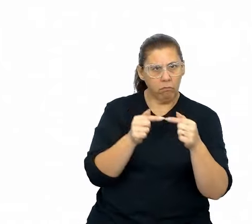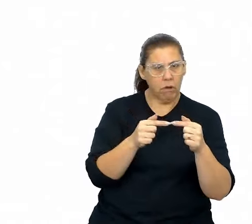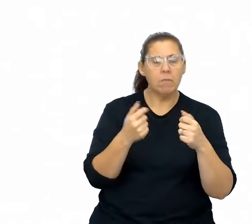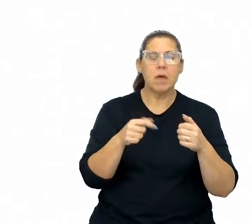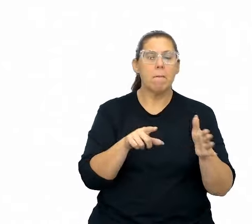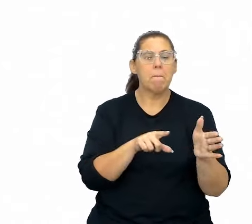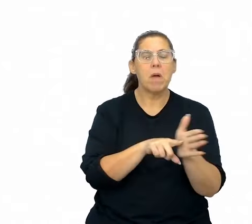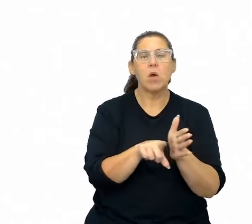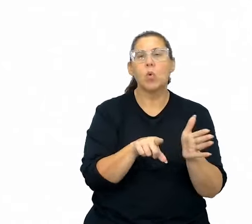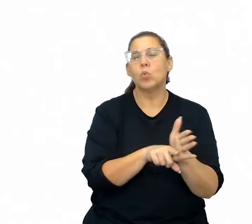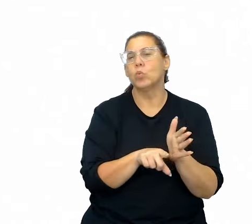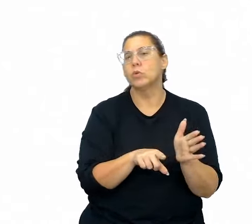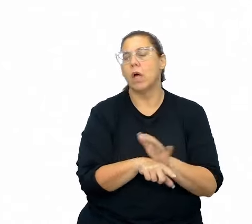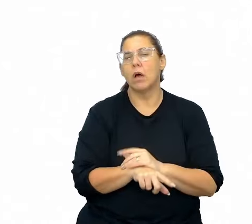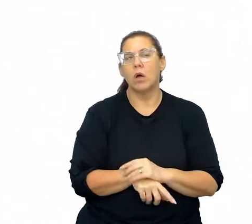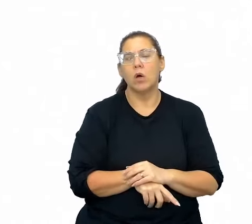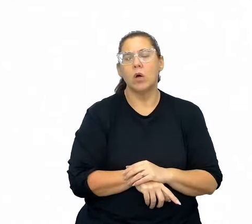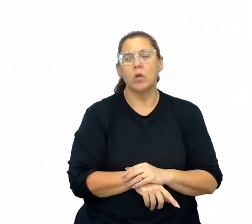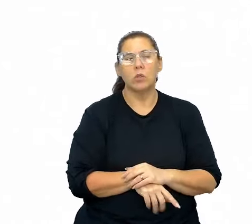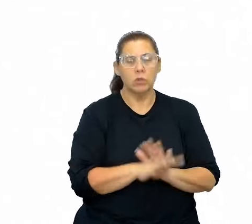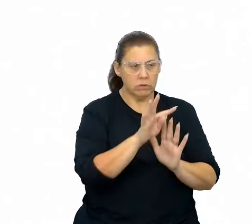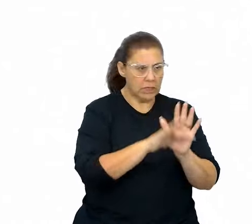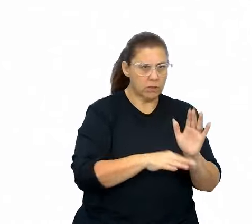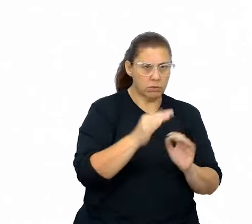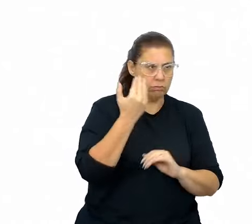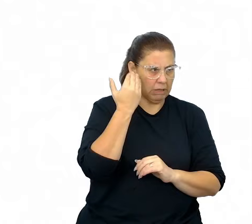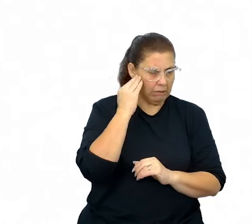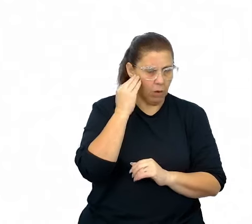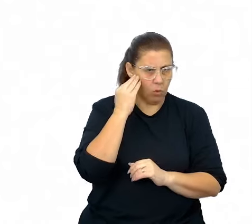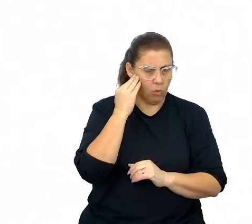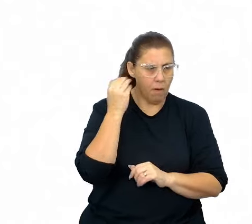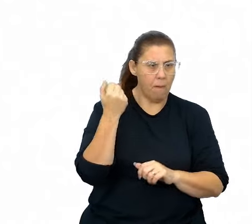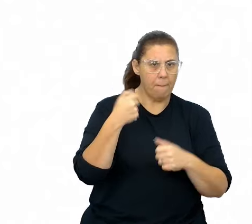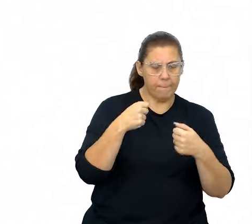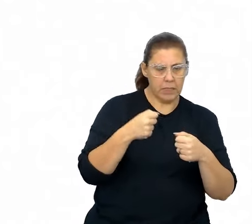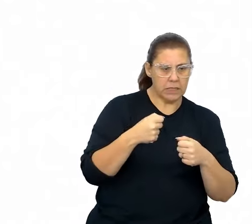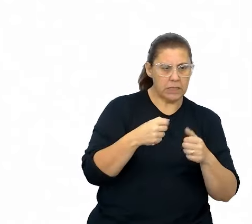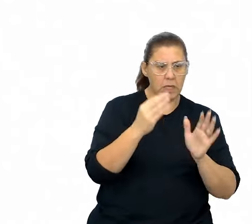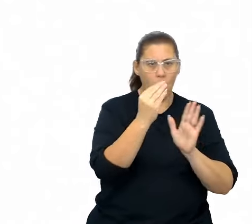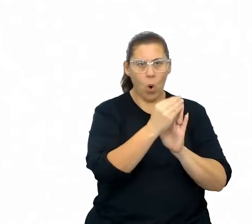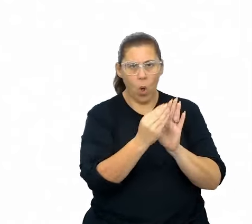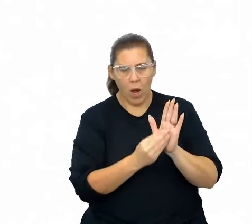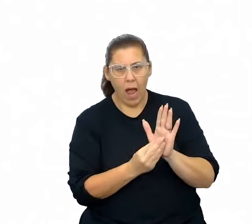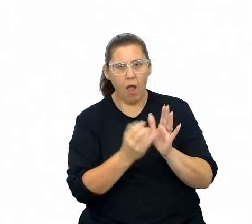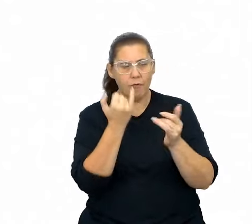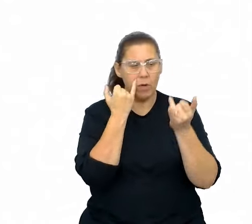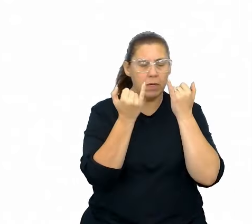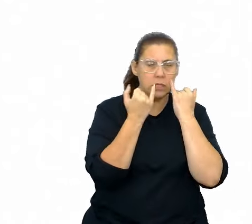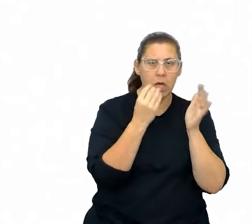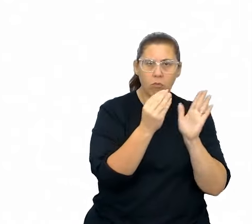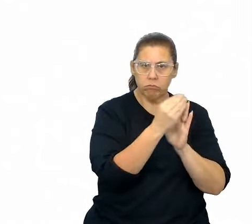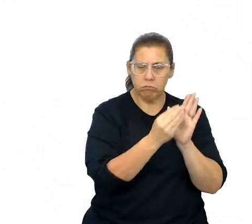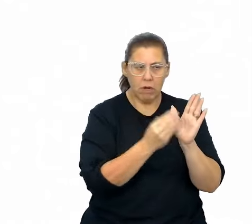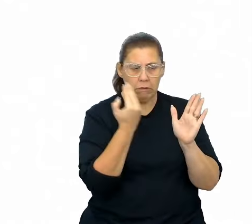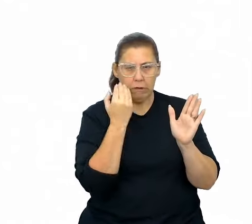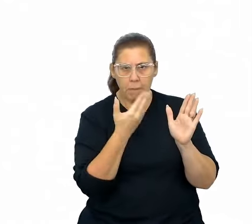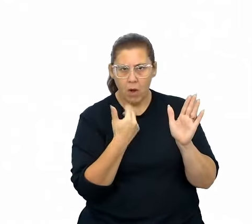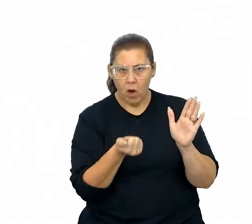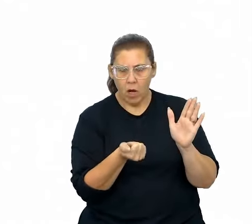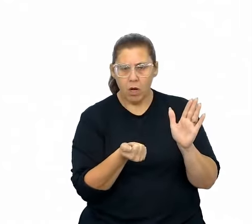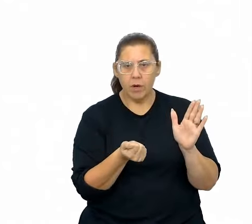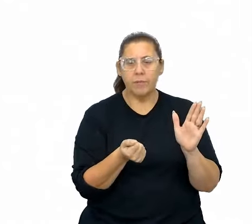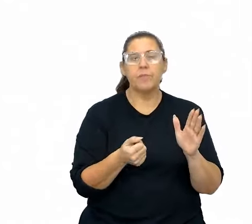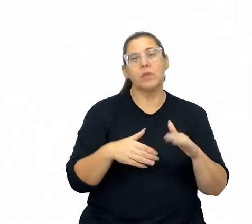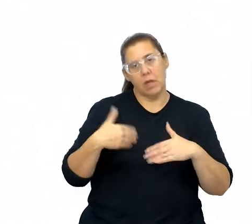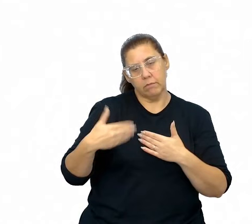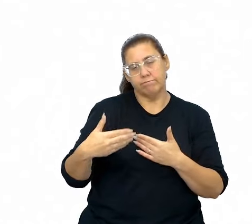aos estudantes se o texto está claro, se não precisa colocar mais alguma informação para ficar compreensivo,